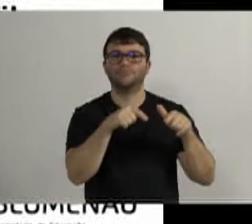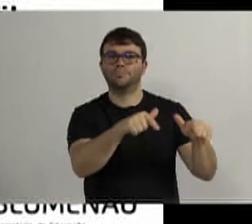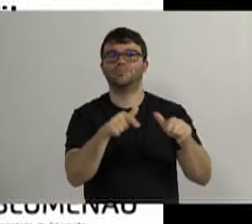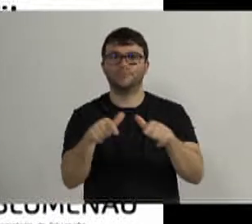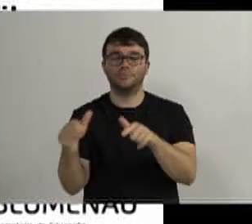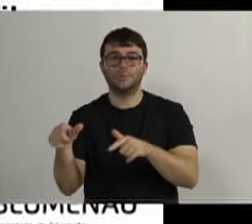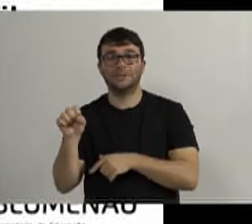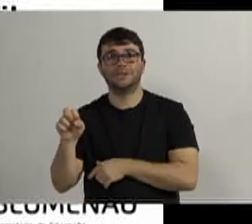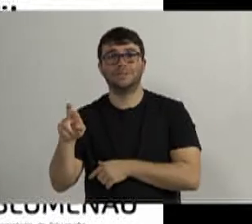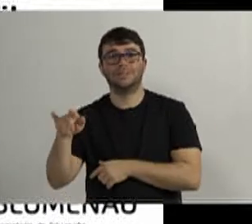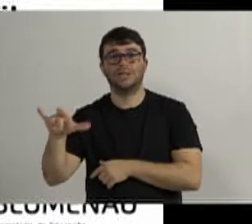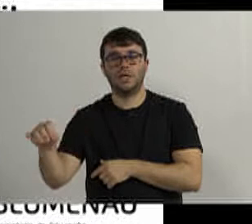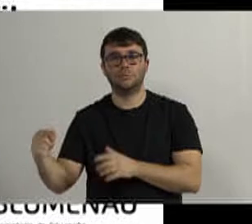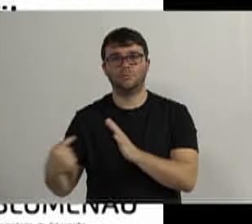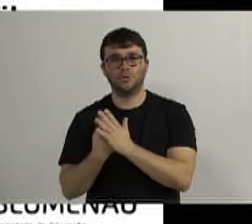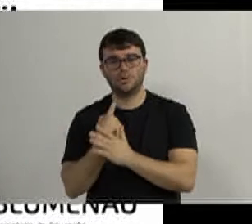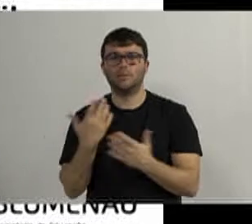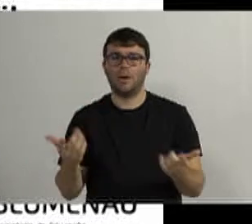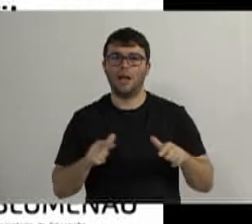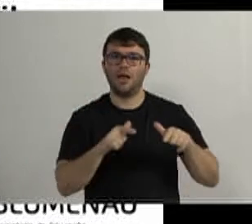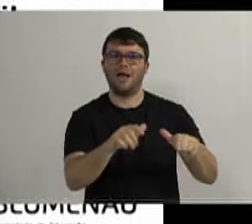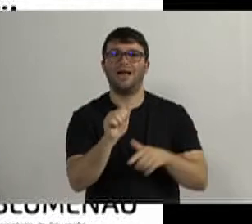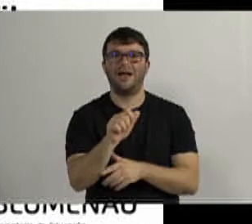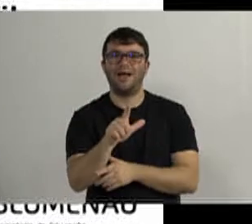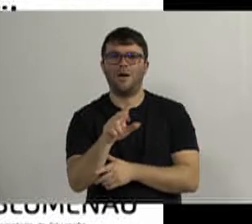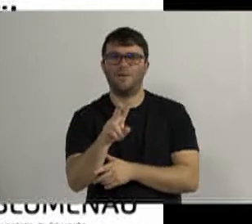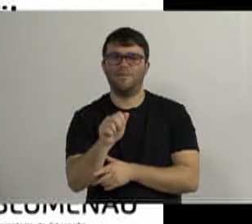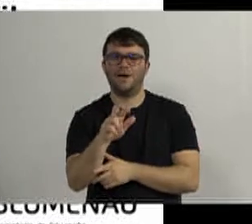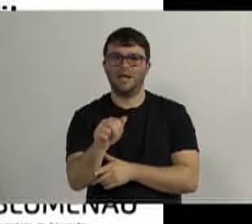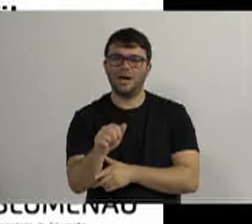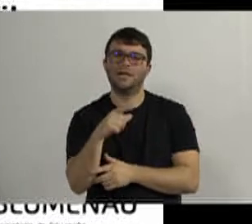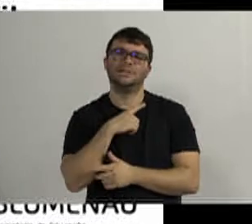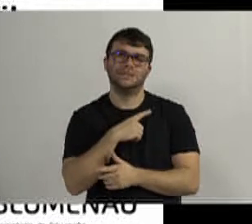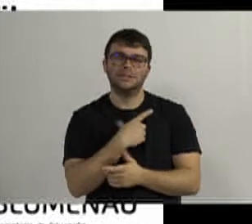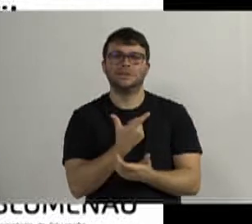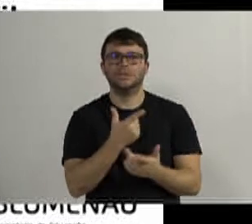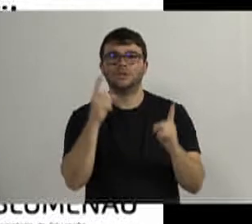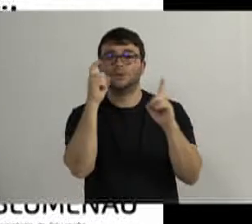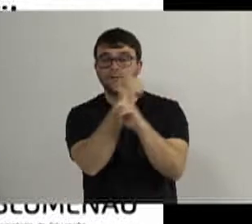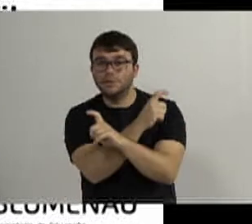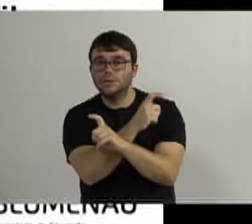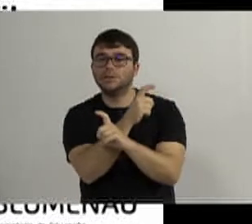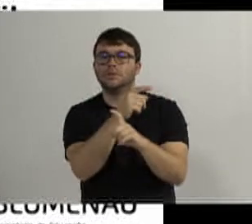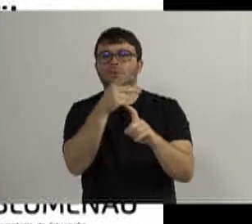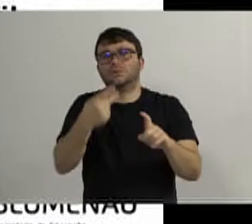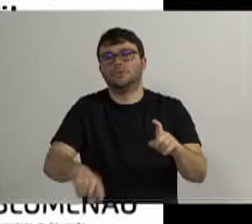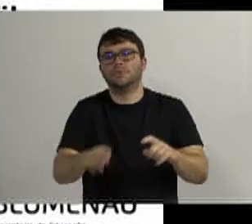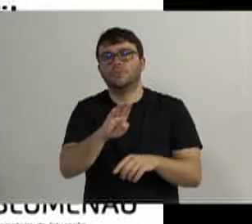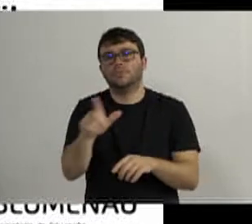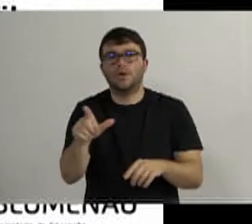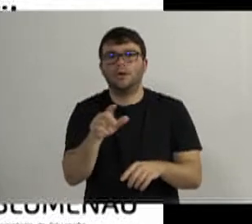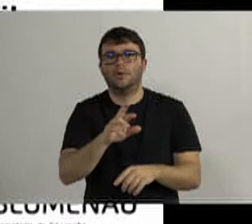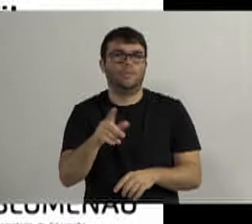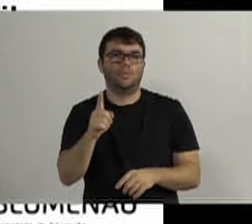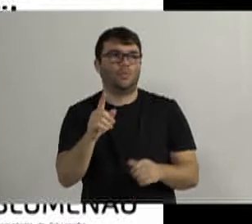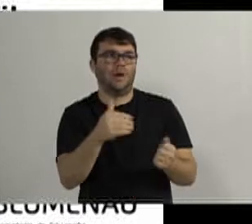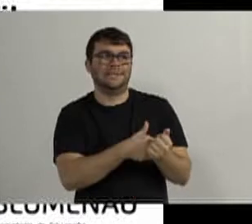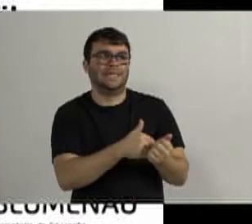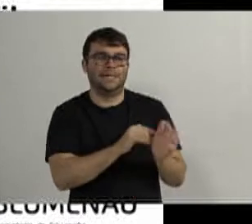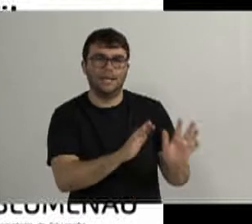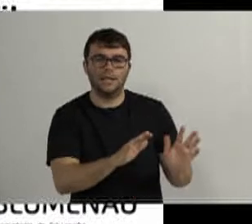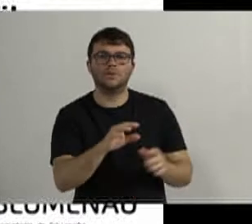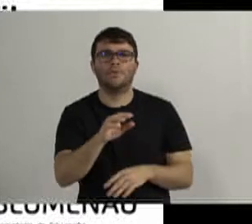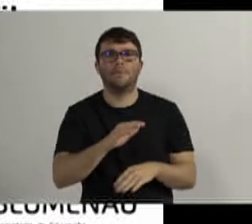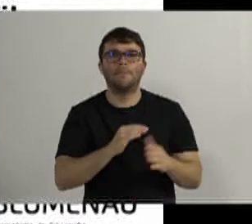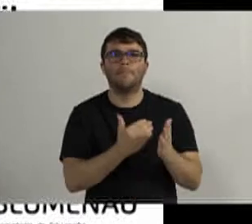Sérgio colocou ali sobre a questão de alvarás Na verdade é um passivo muito grande que nós temos aqui em Blumenau não é segredo é mais